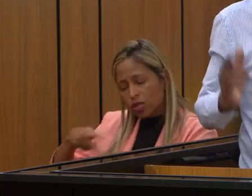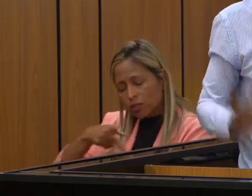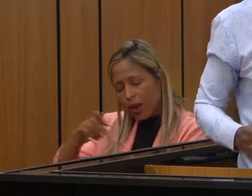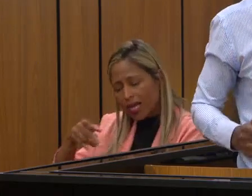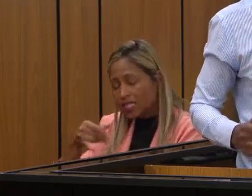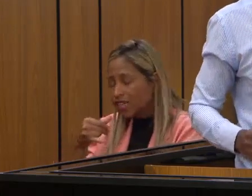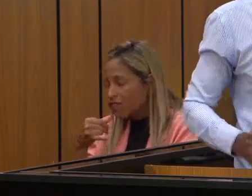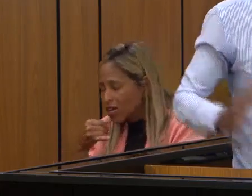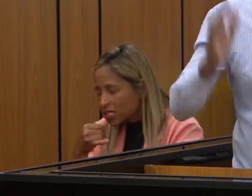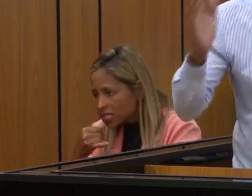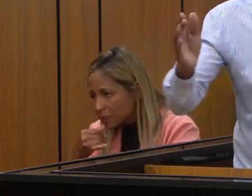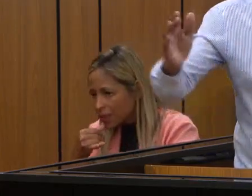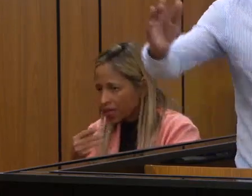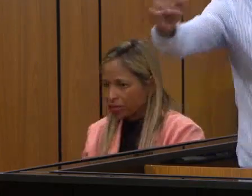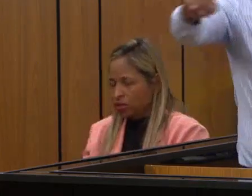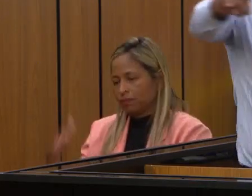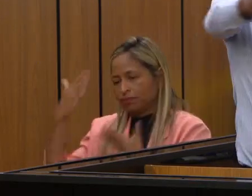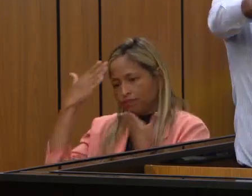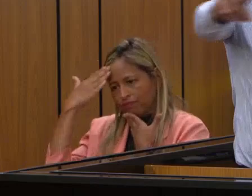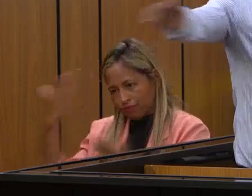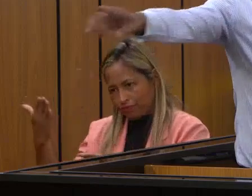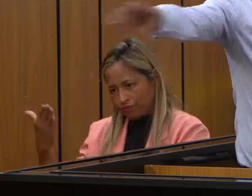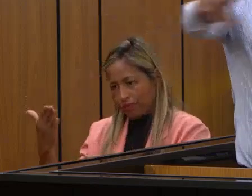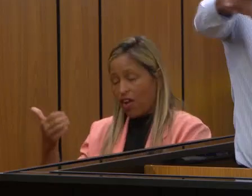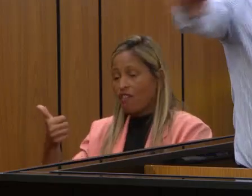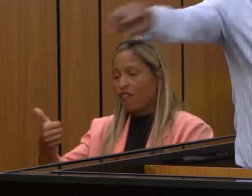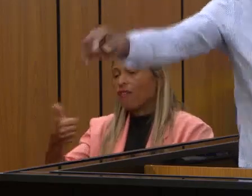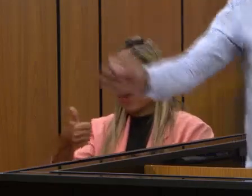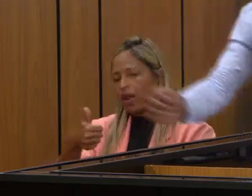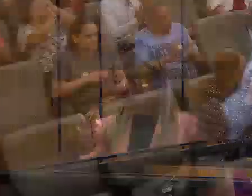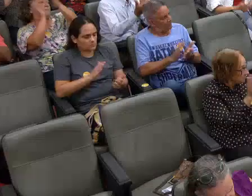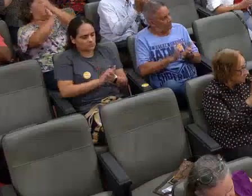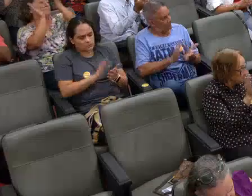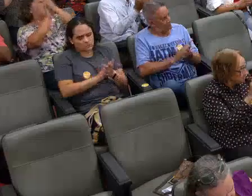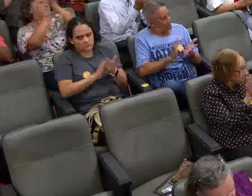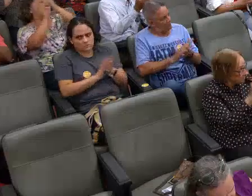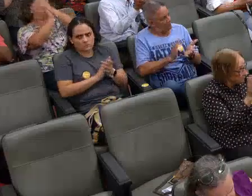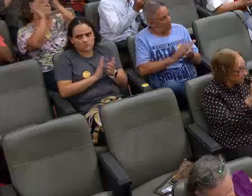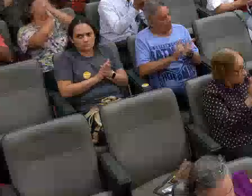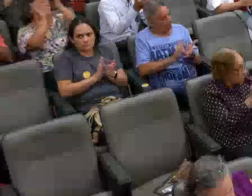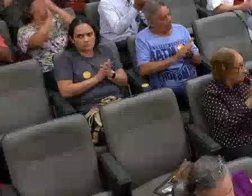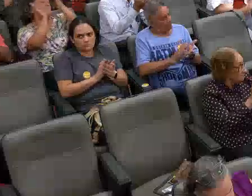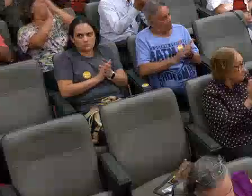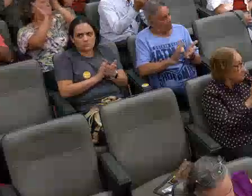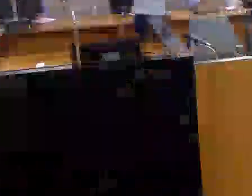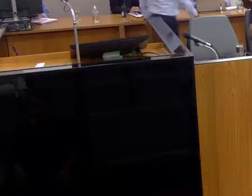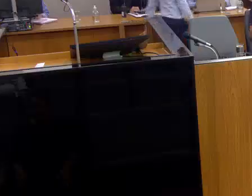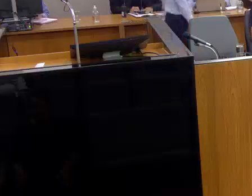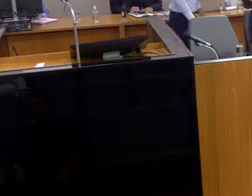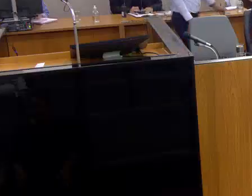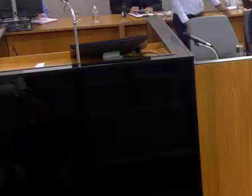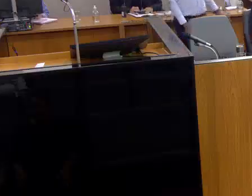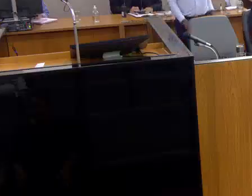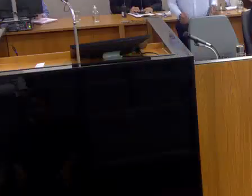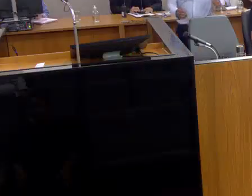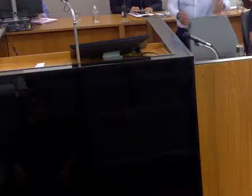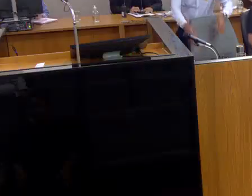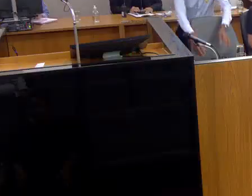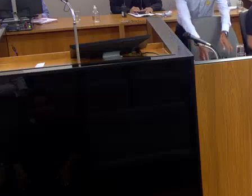lamentavelmente meu muito obrigado e Valeu aí a participação de todos Adilson